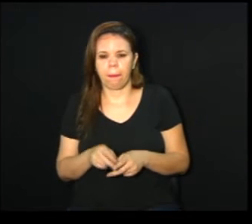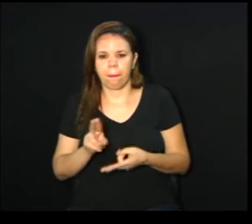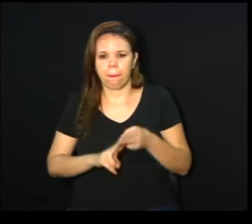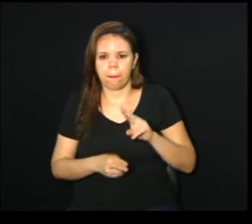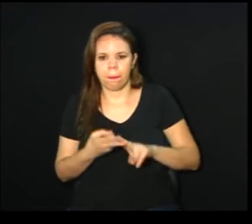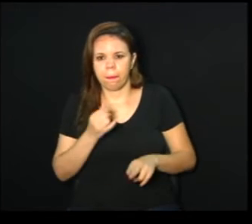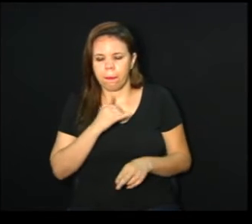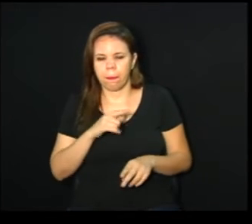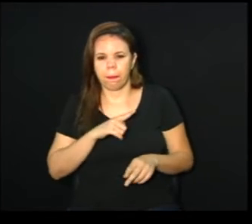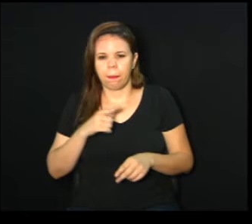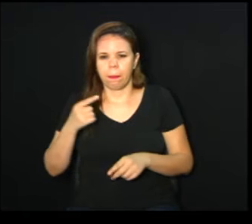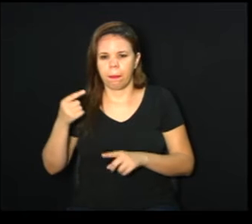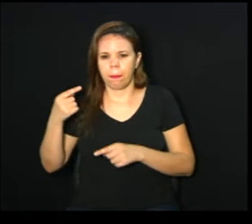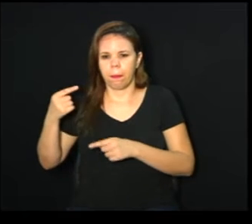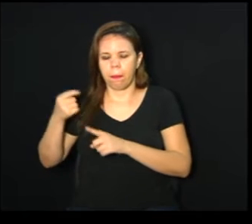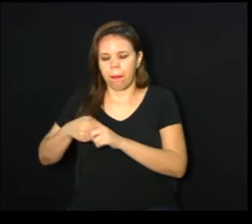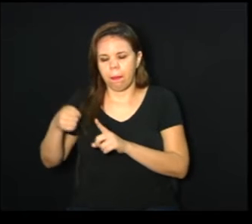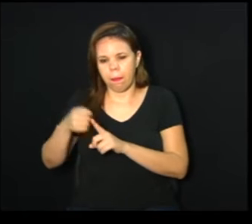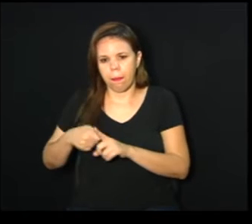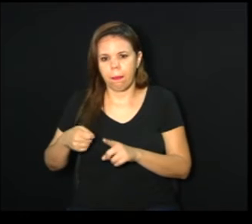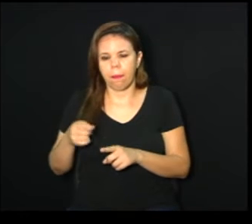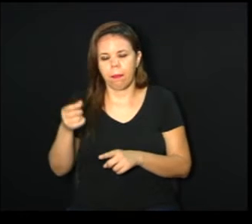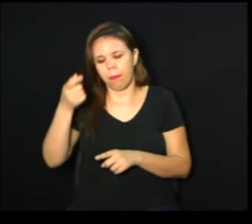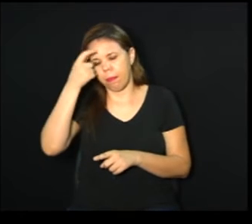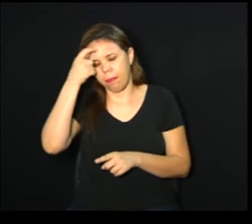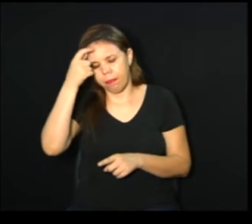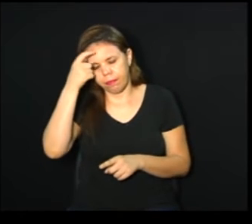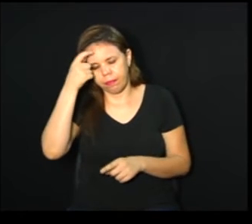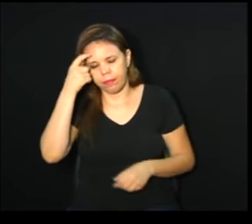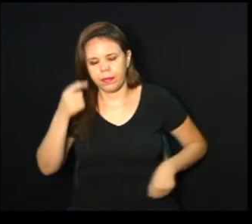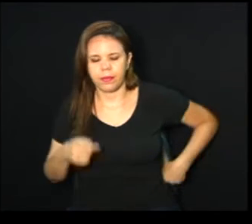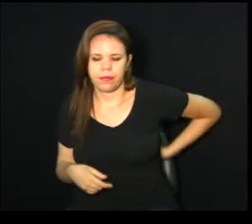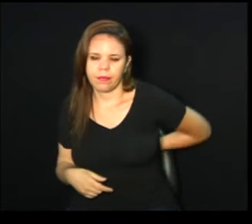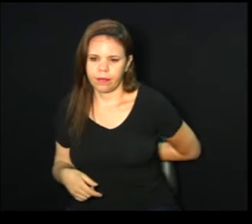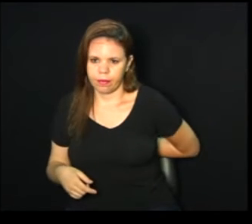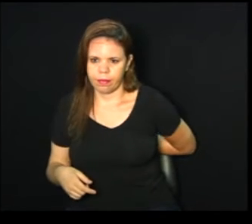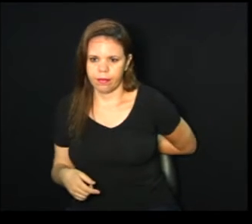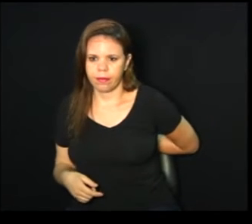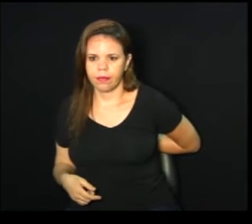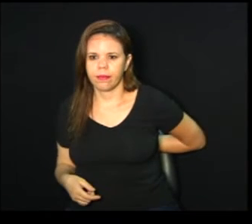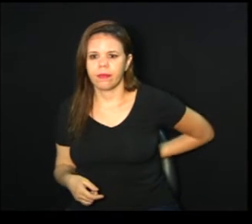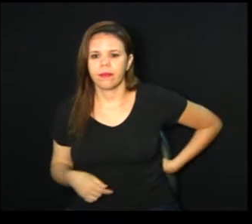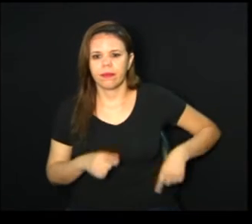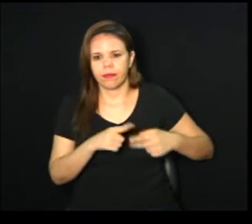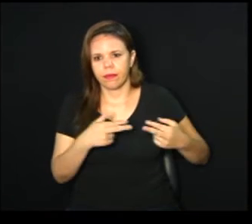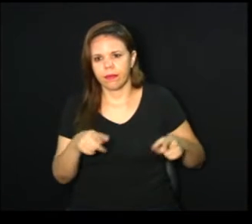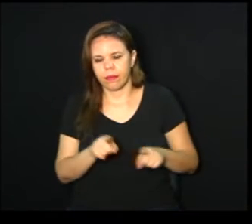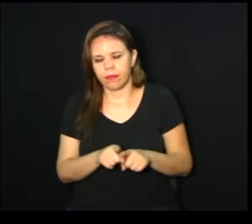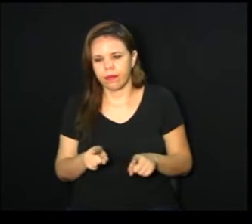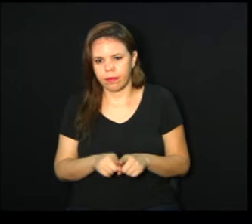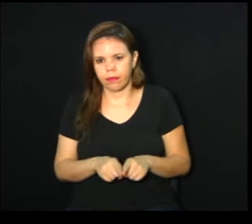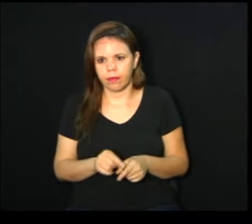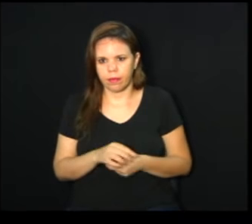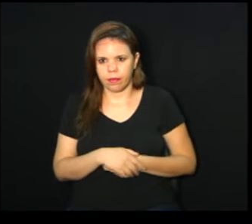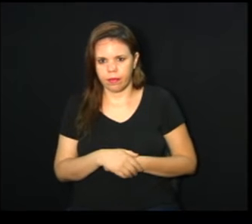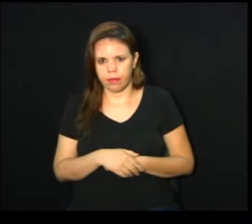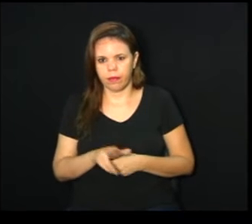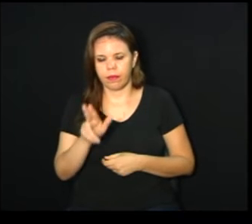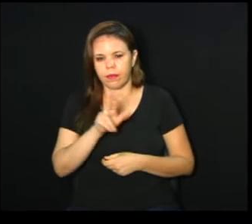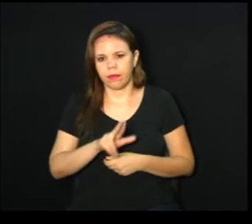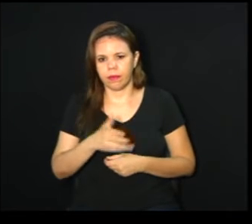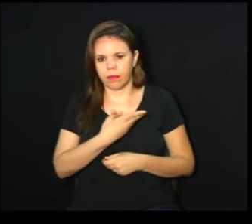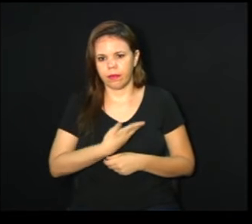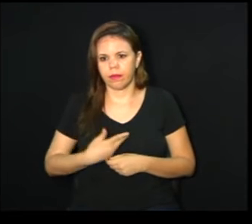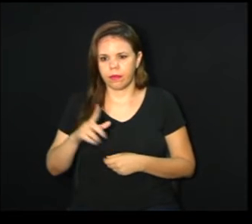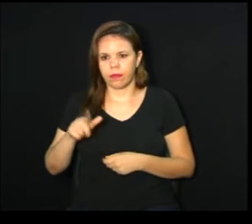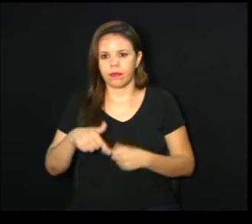muita política de uso consciente de energia, a parte de uso consciente dos equipamentos. Por ser uma universidade estadual,